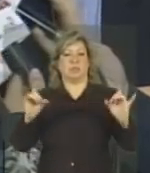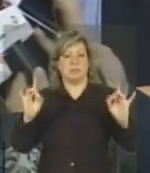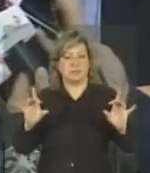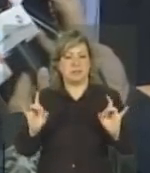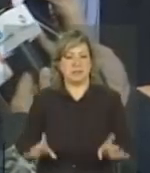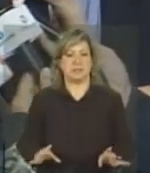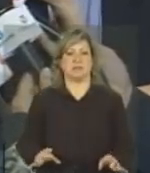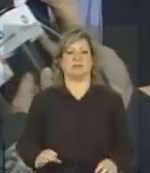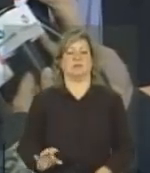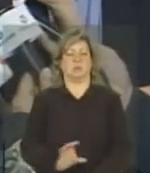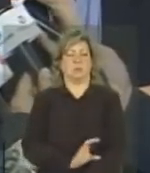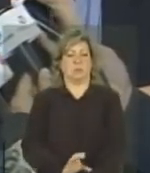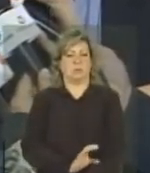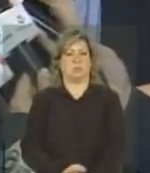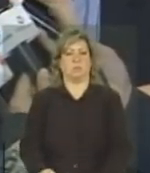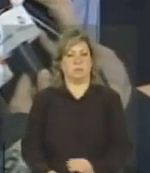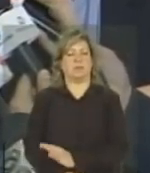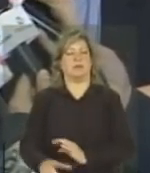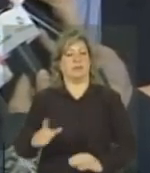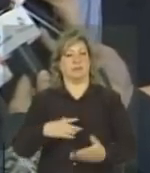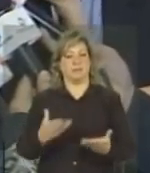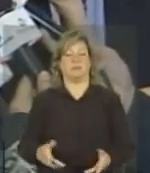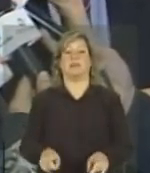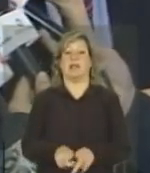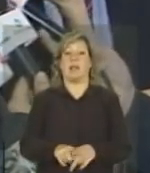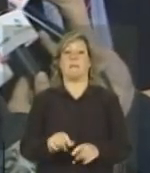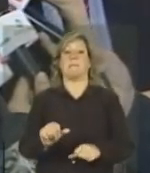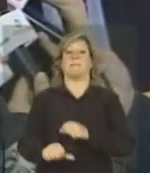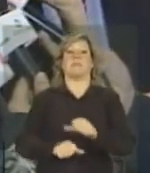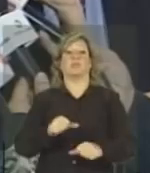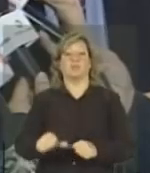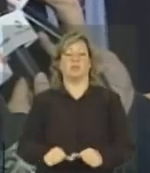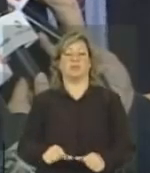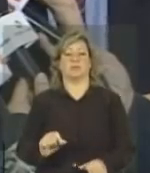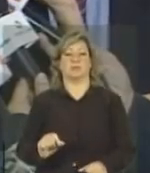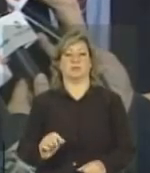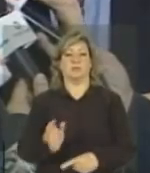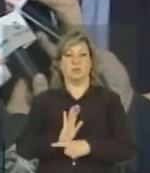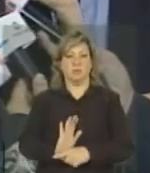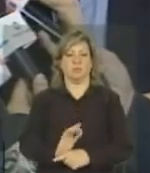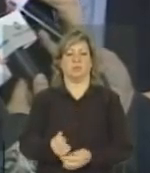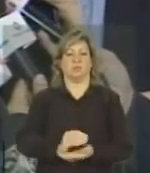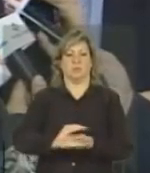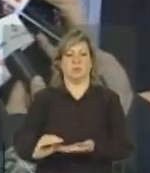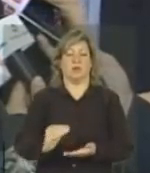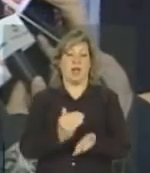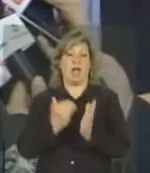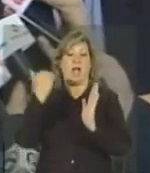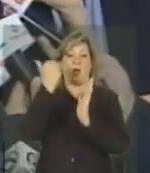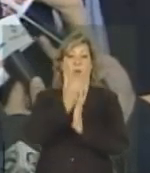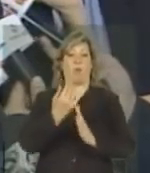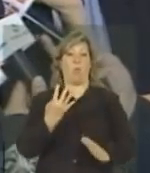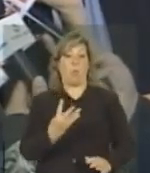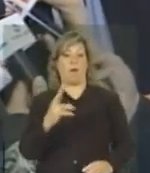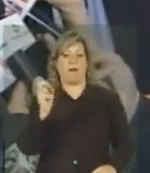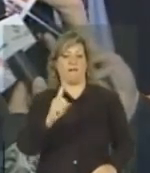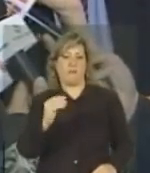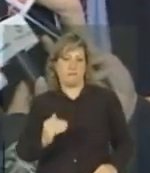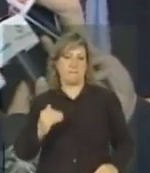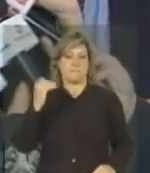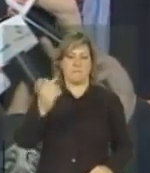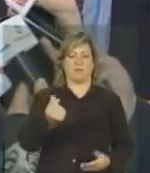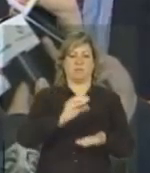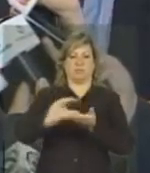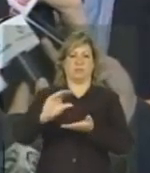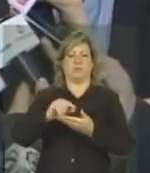específicos, qualificados para isso. Nós temos uma mudança no incentivo. Nós estamos aumentando em 4 vezes o incentivo diário